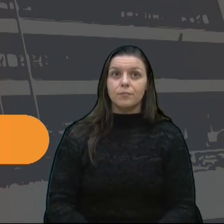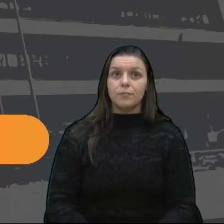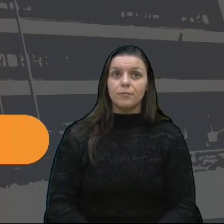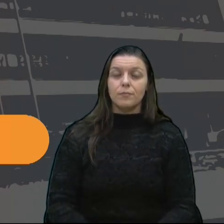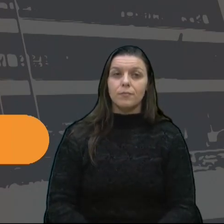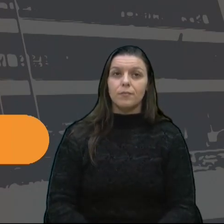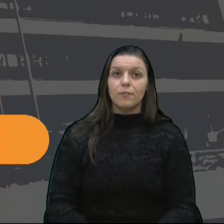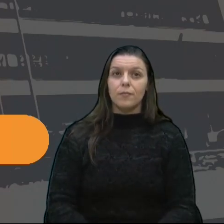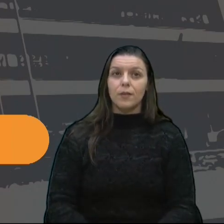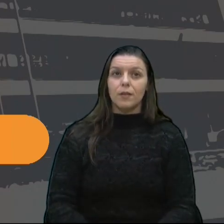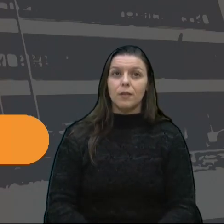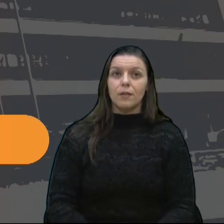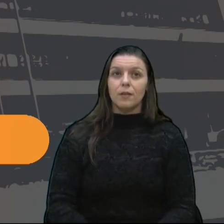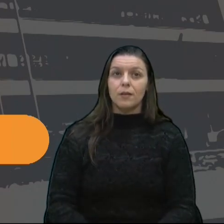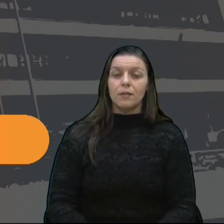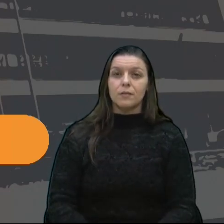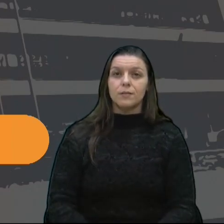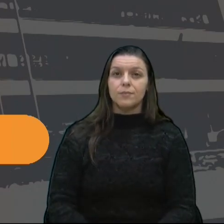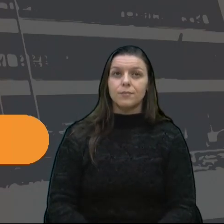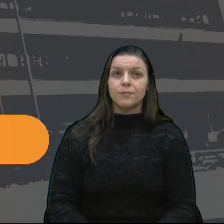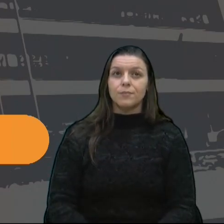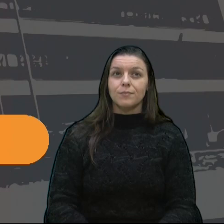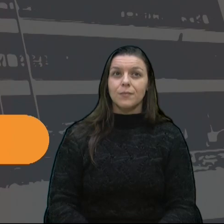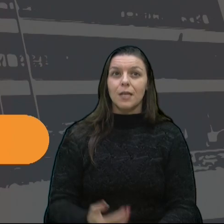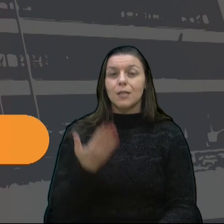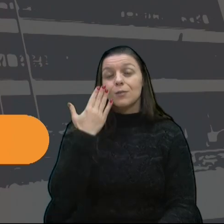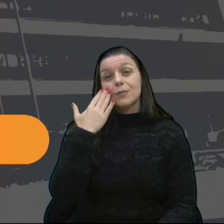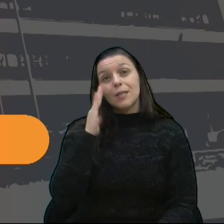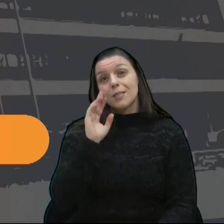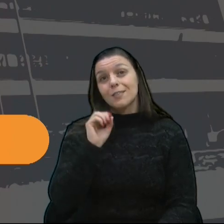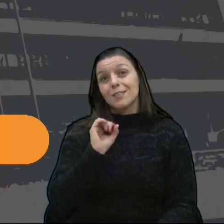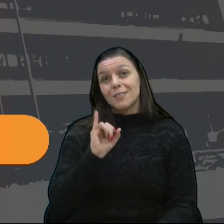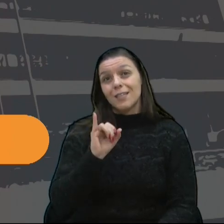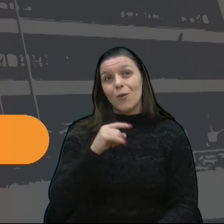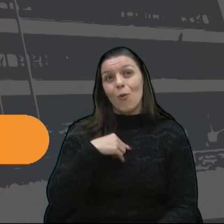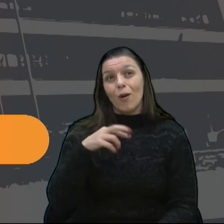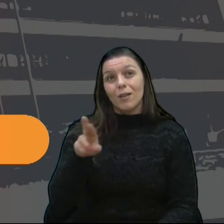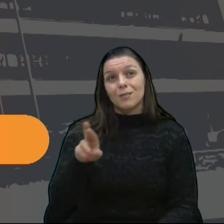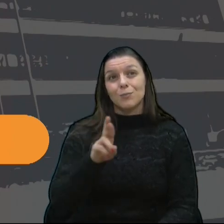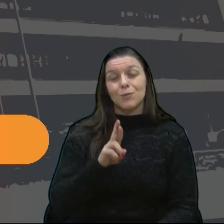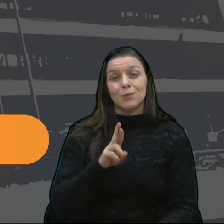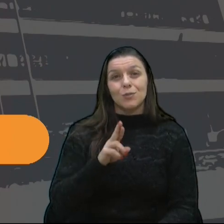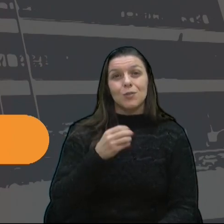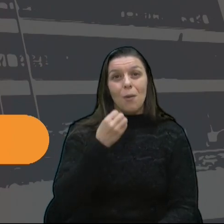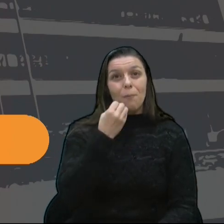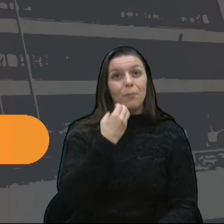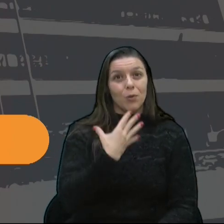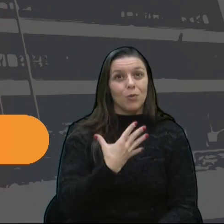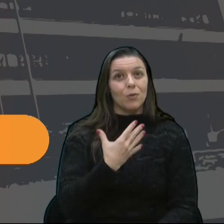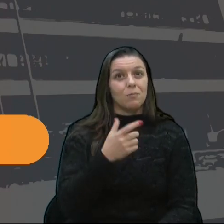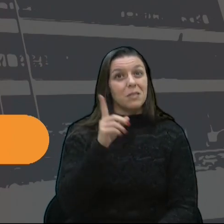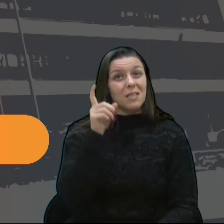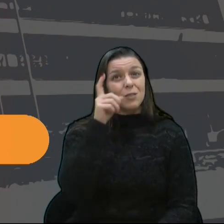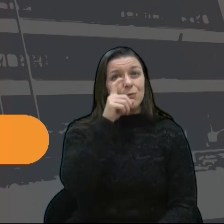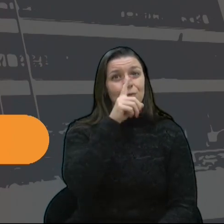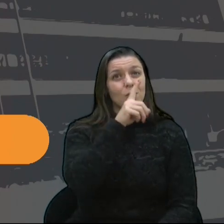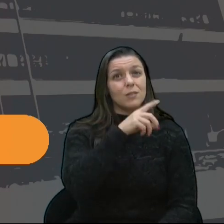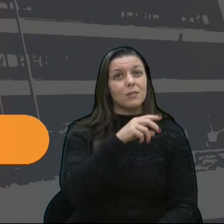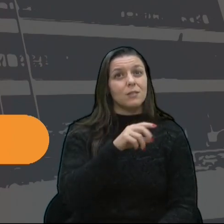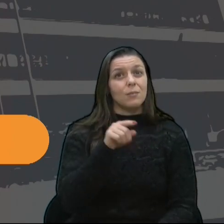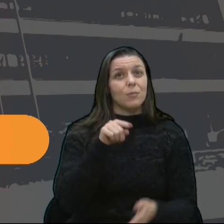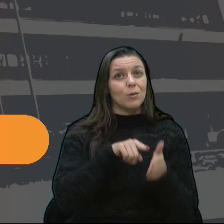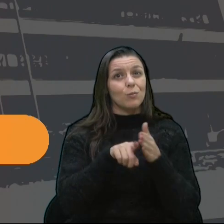exercitar, trabalhar. Eu não sei se eu respondi a tua pergunta, porque é uma pergunta difícil, assim, muito boa, mas difícil. Quase que dá para